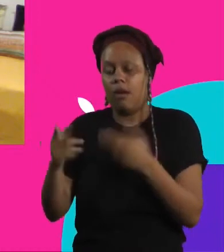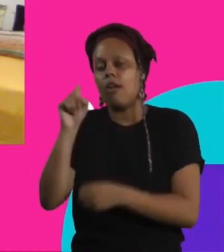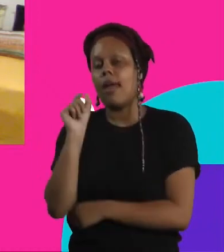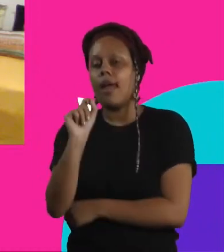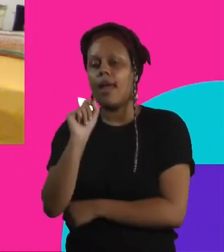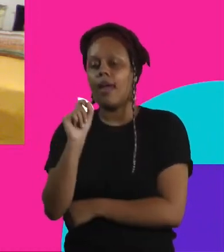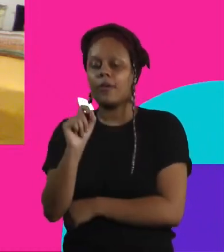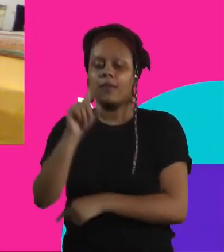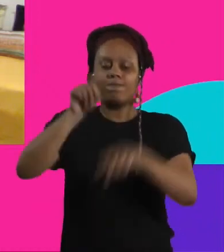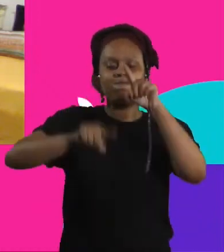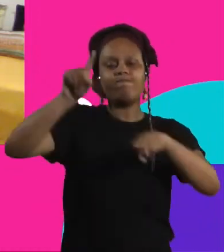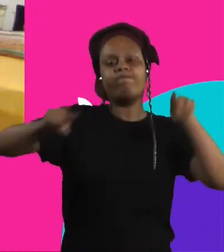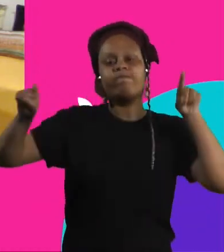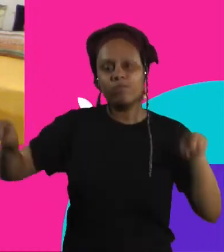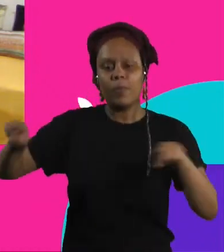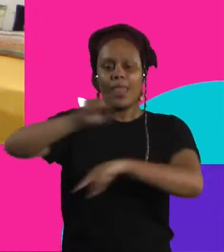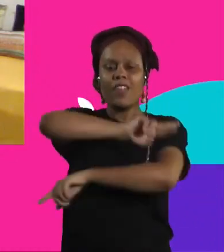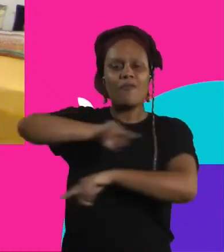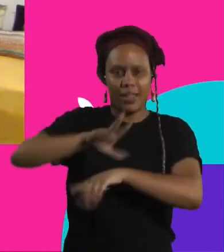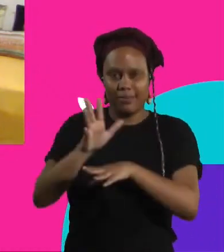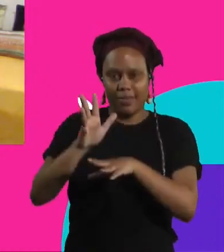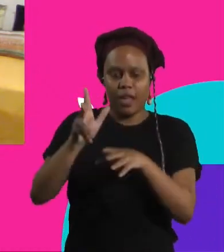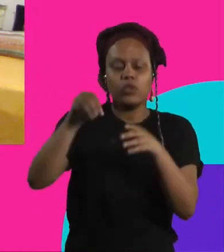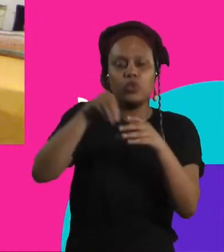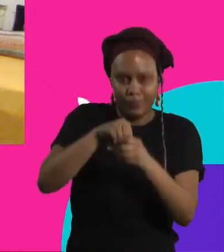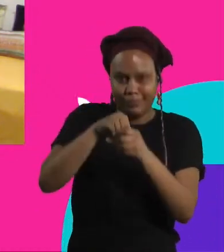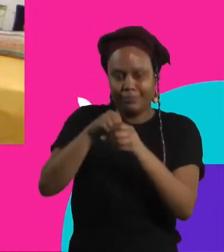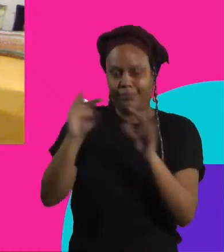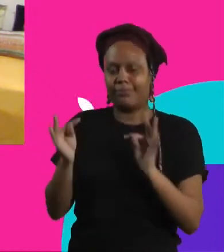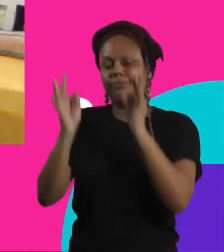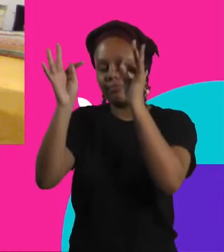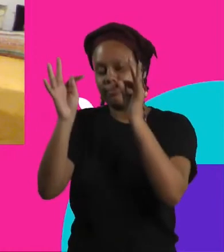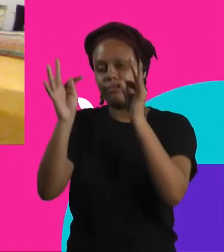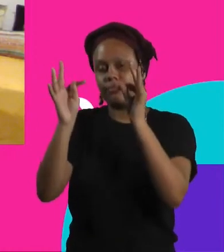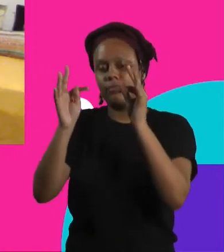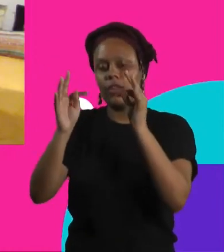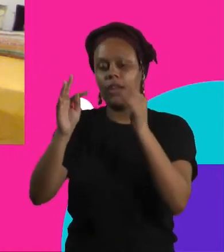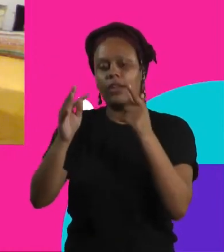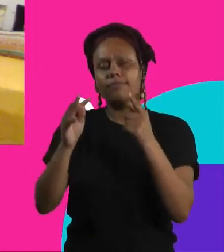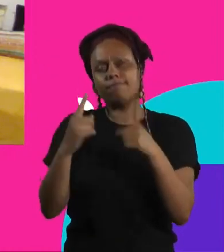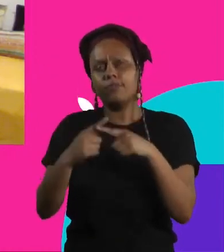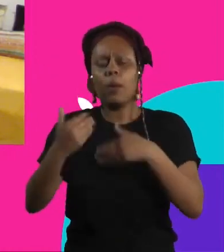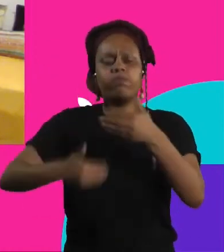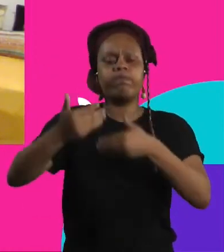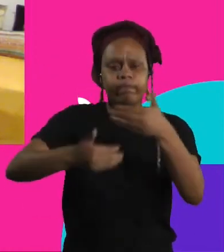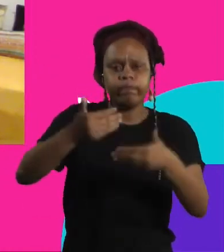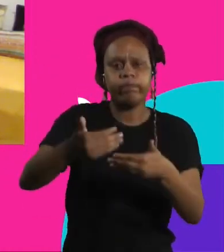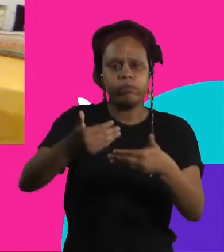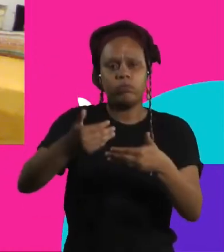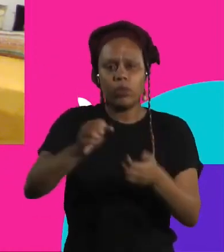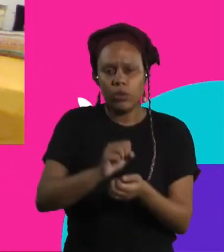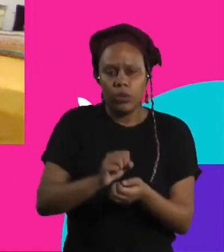muito diversas, inclusive com relação à idade, em tecnologia, né, em desenvolvimento de software, porque a inteligência artificial